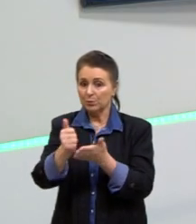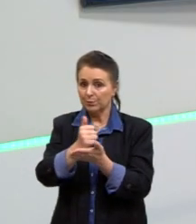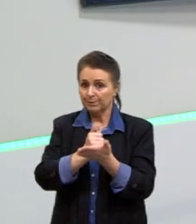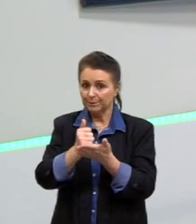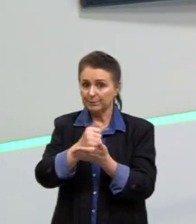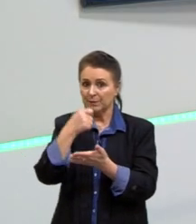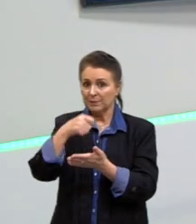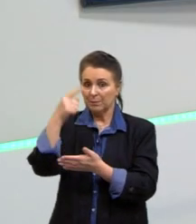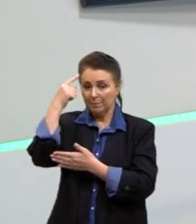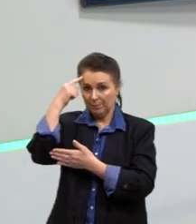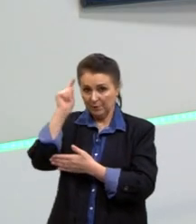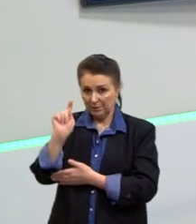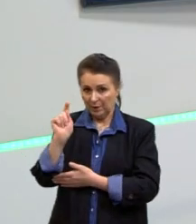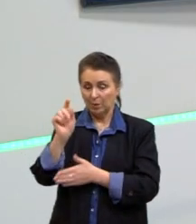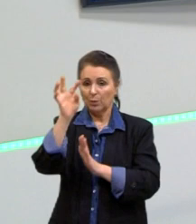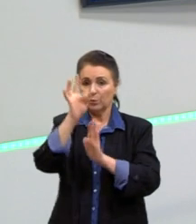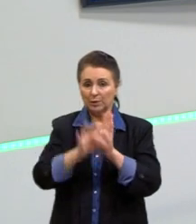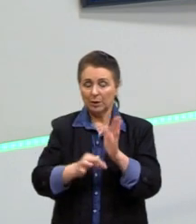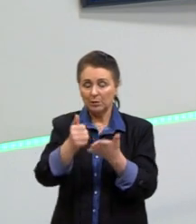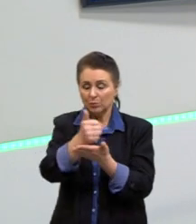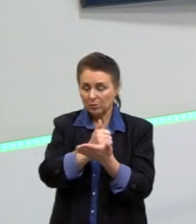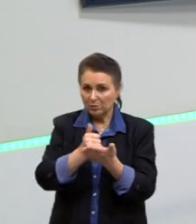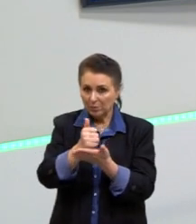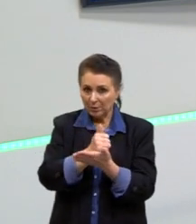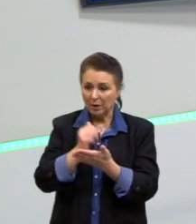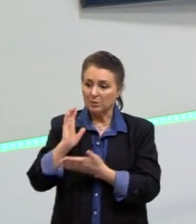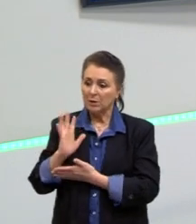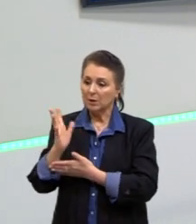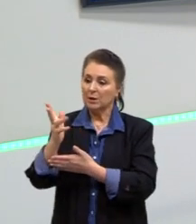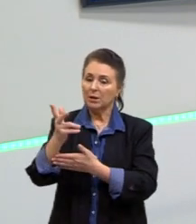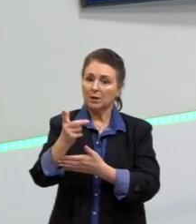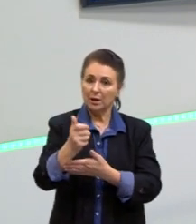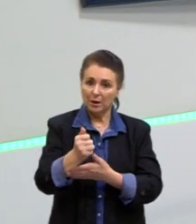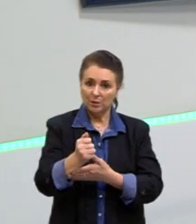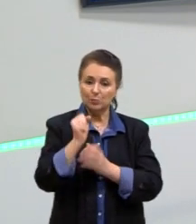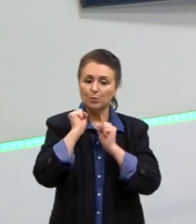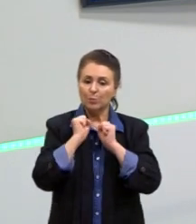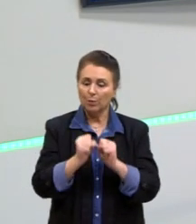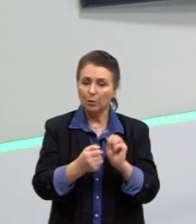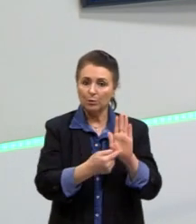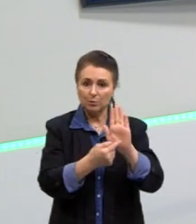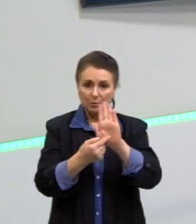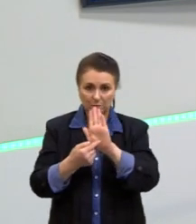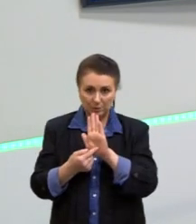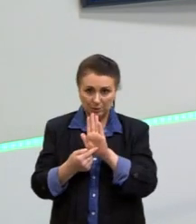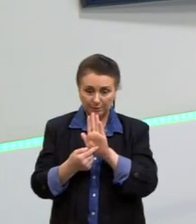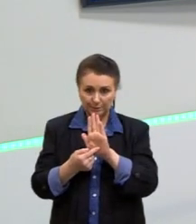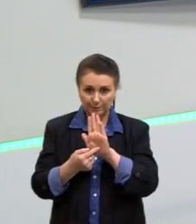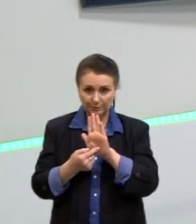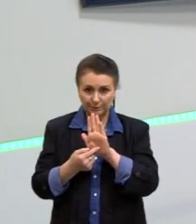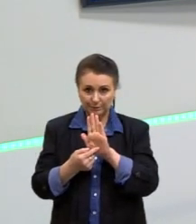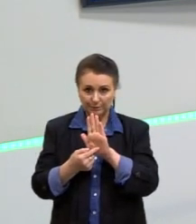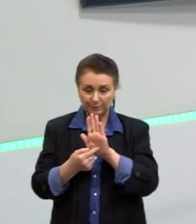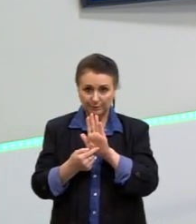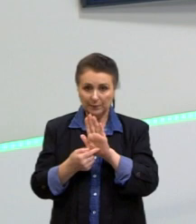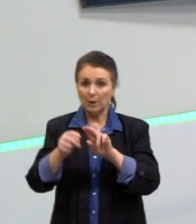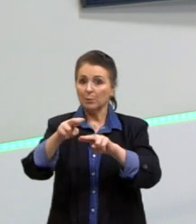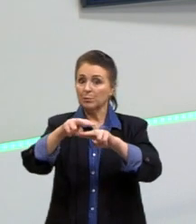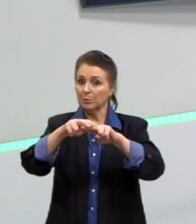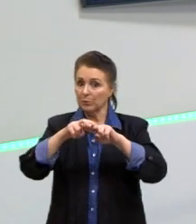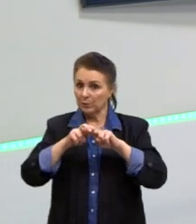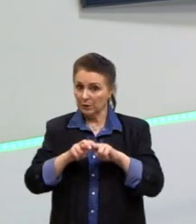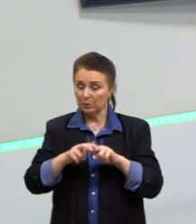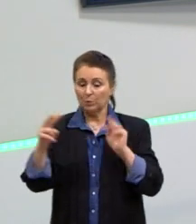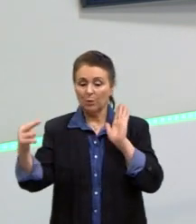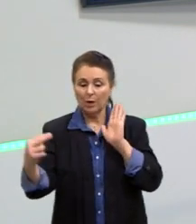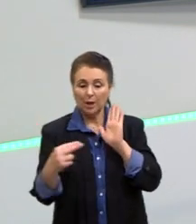pensar dentro dos textos de base, que dados eu posso trazer sobre isso? Além disso, se atentem